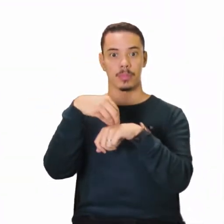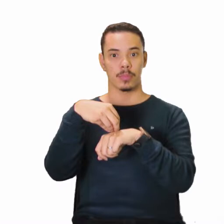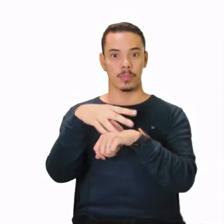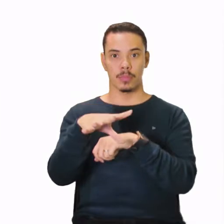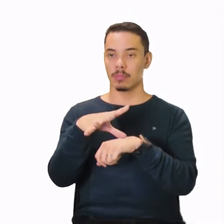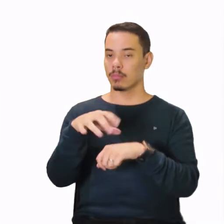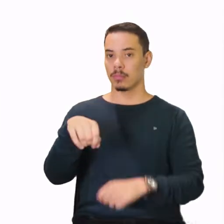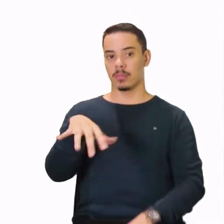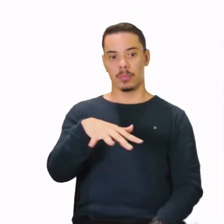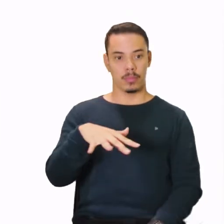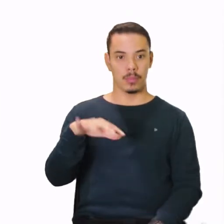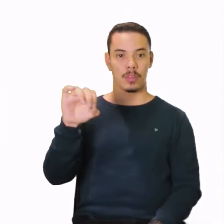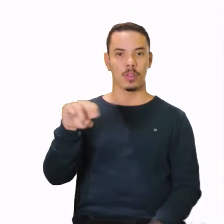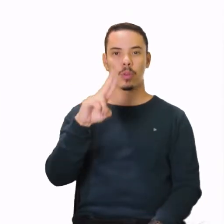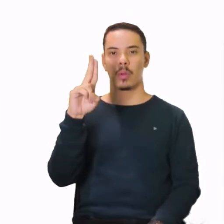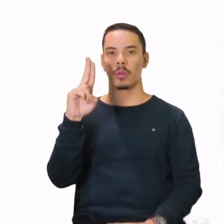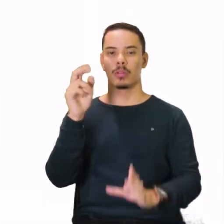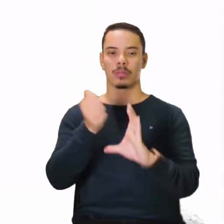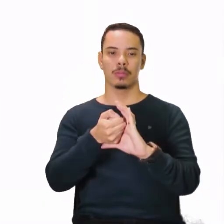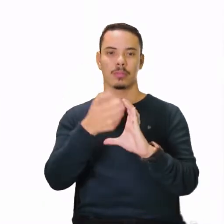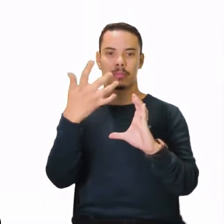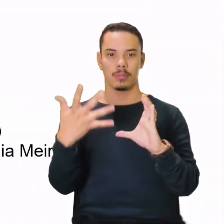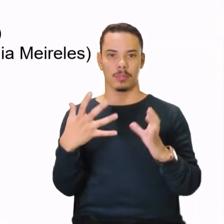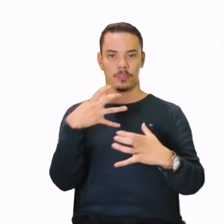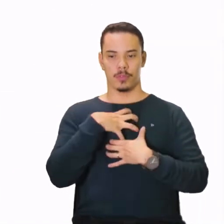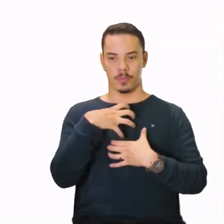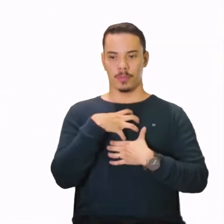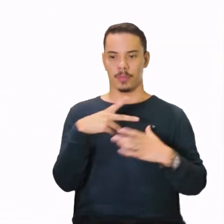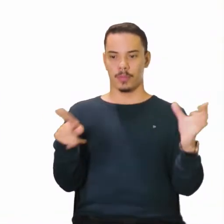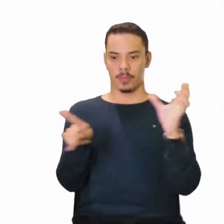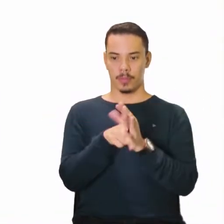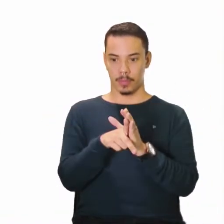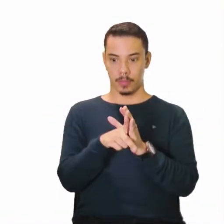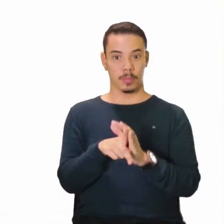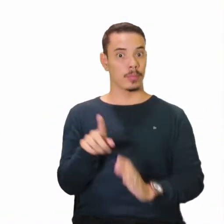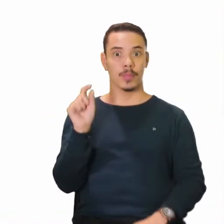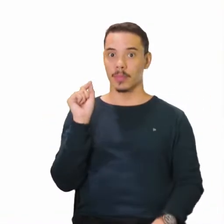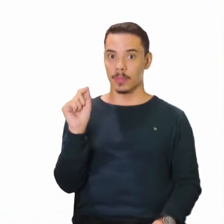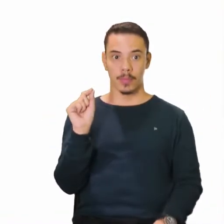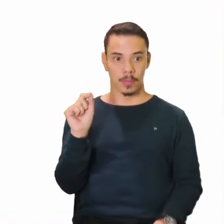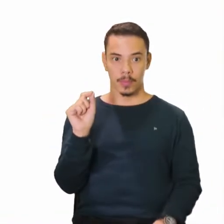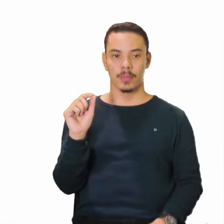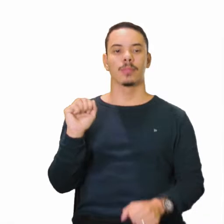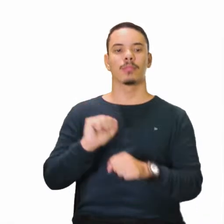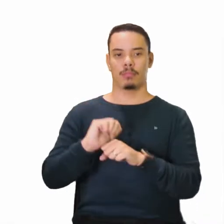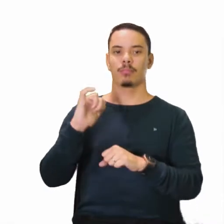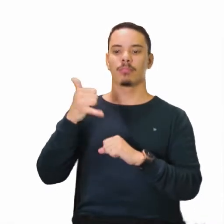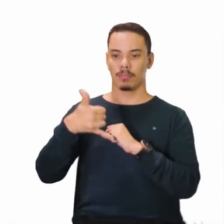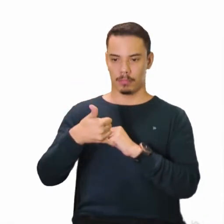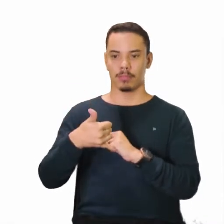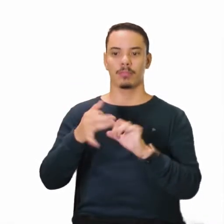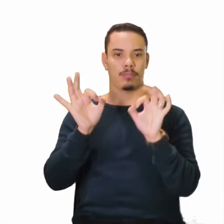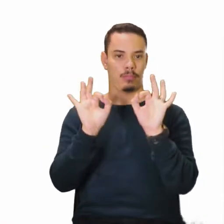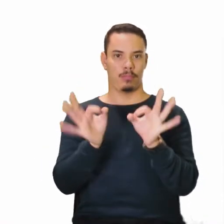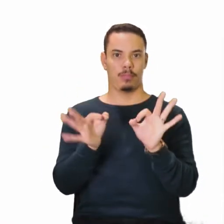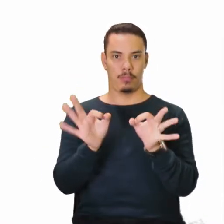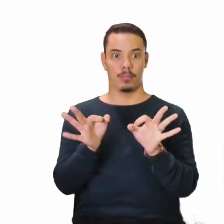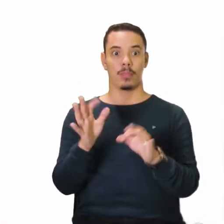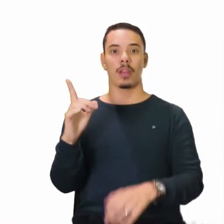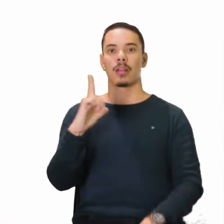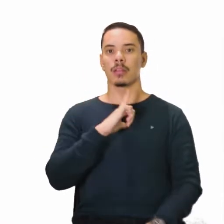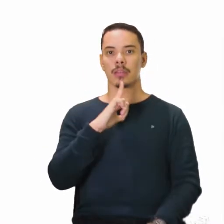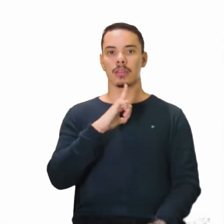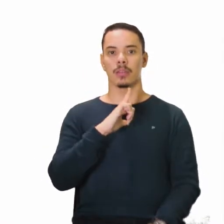um estado, um aspecto, um modo de ser, será o quê? Adjetivo. Olha, aqui